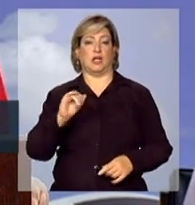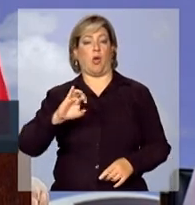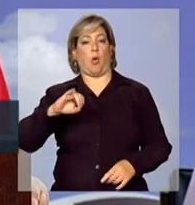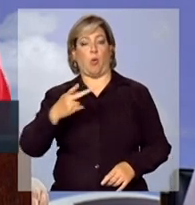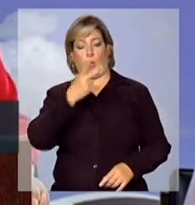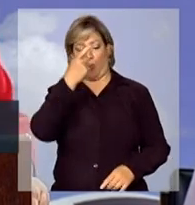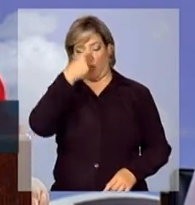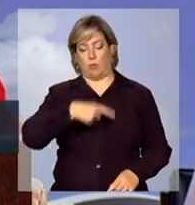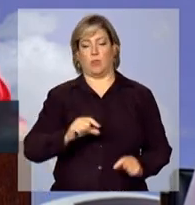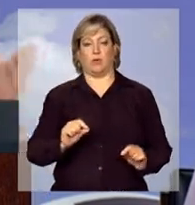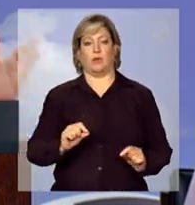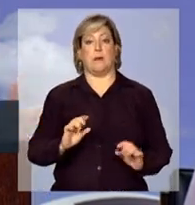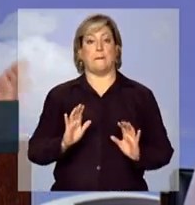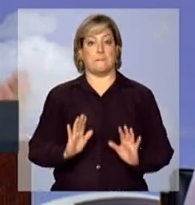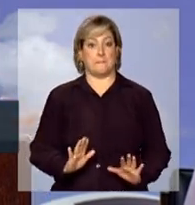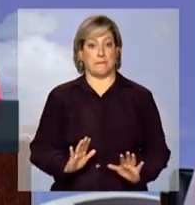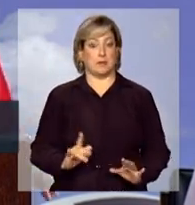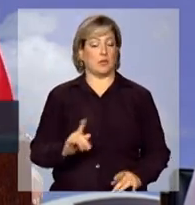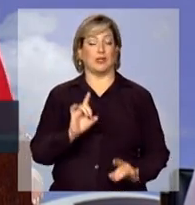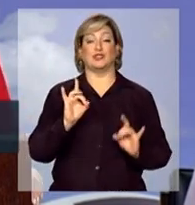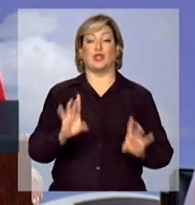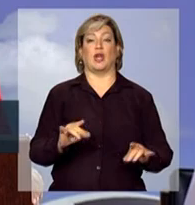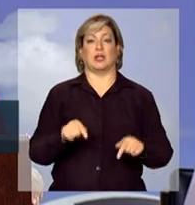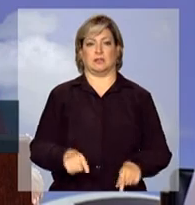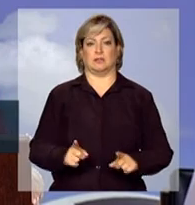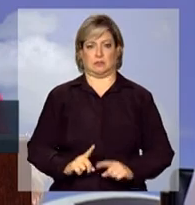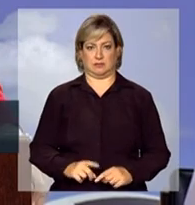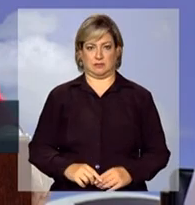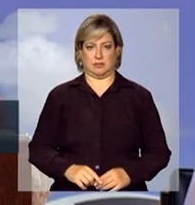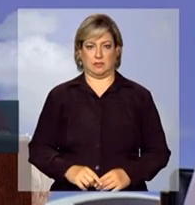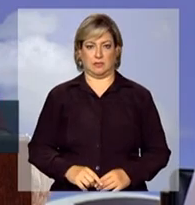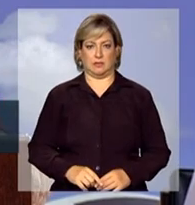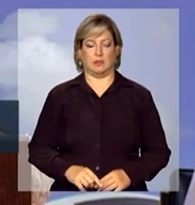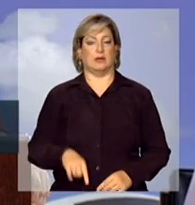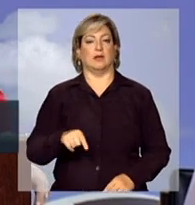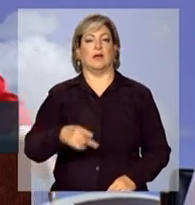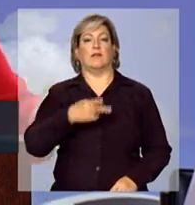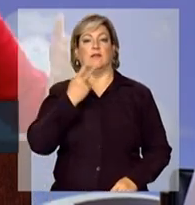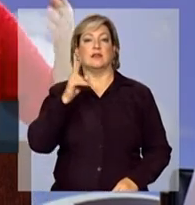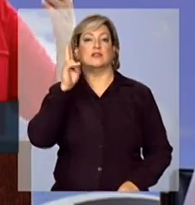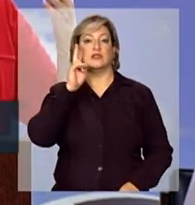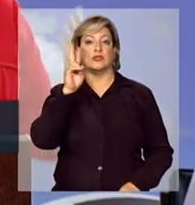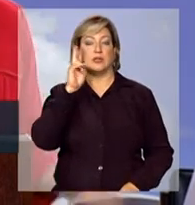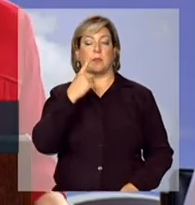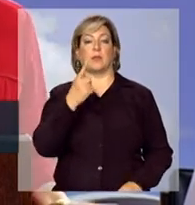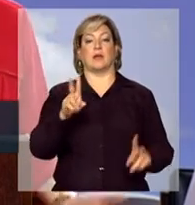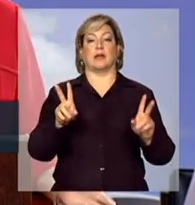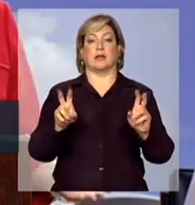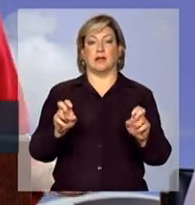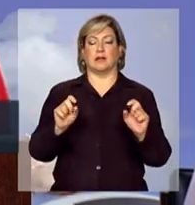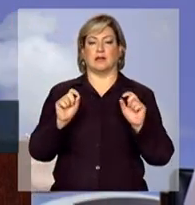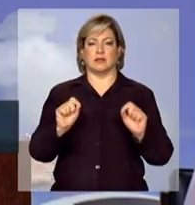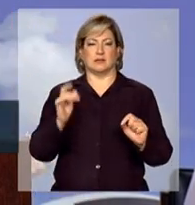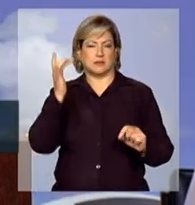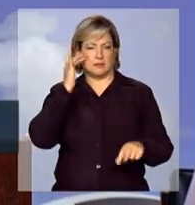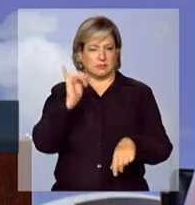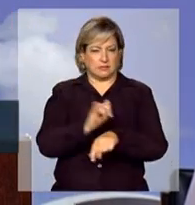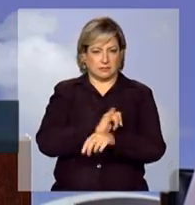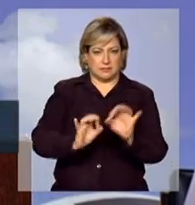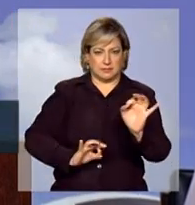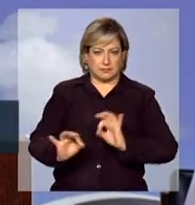uma questão ética e humanística mas não é apenas isso mas trata-se de uma questão estratégica para o